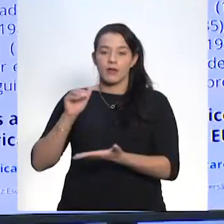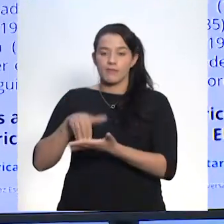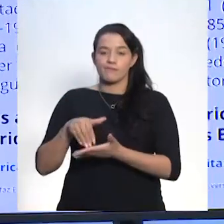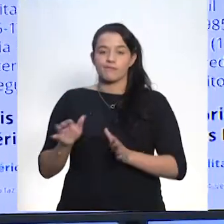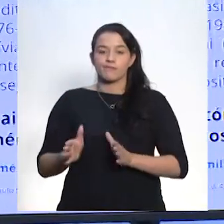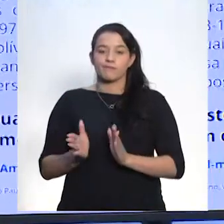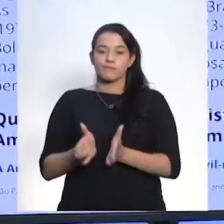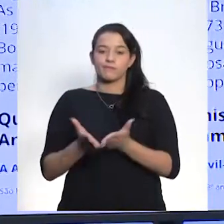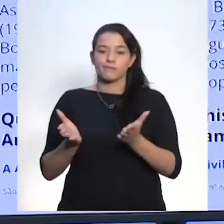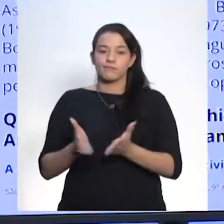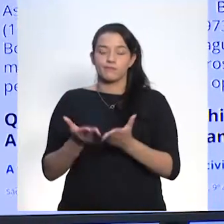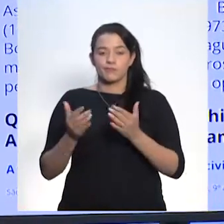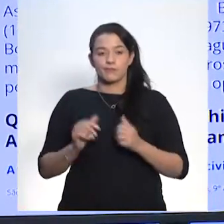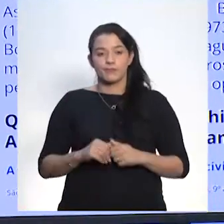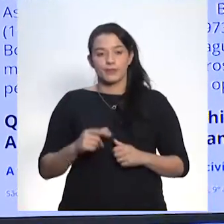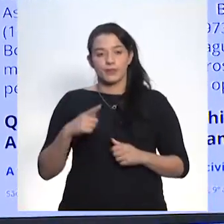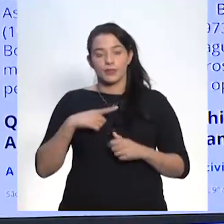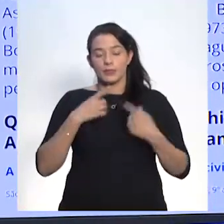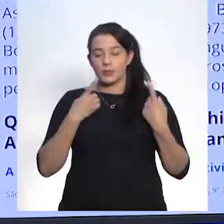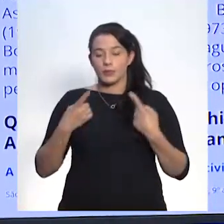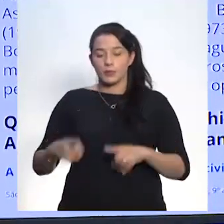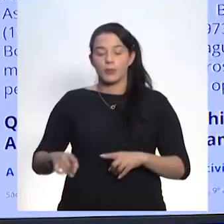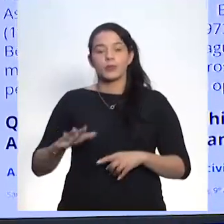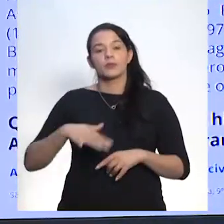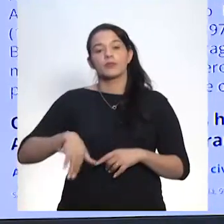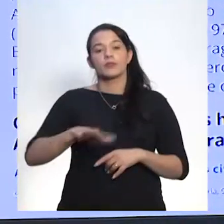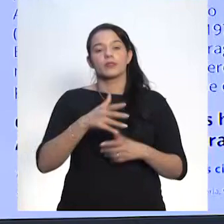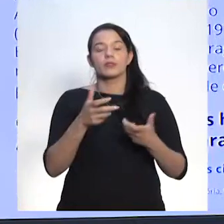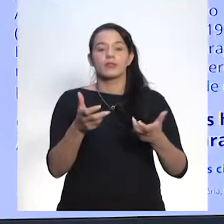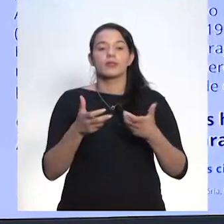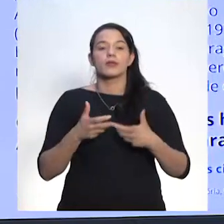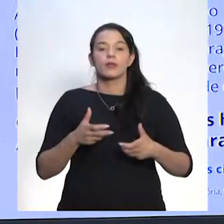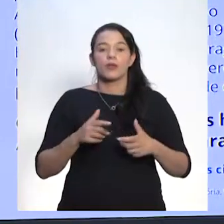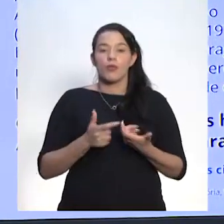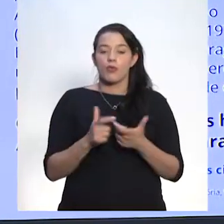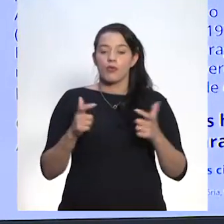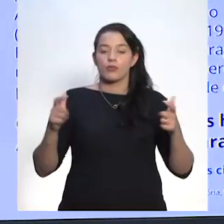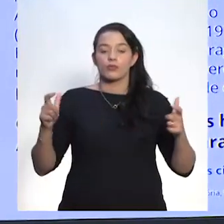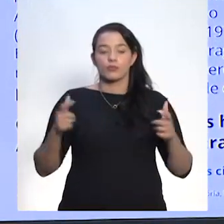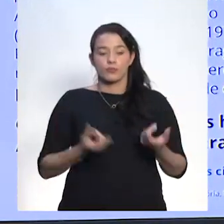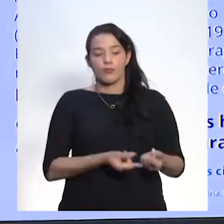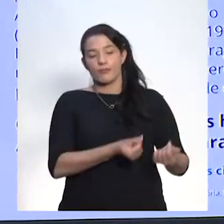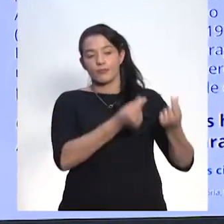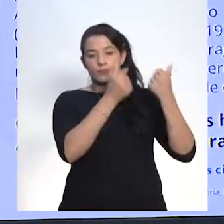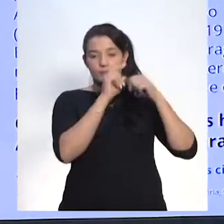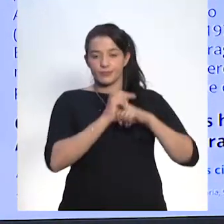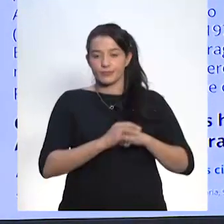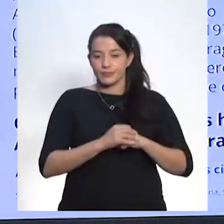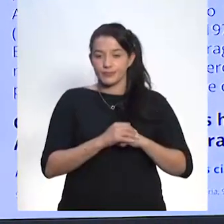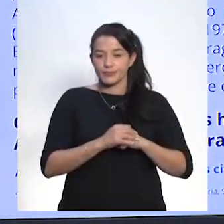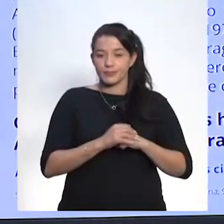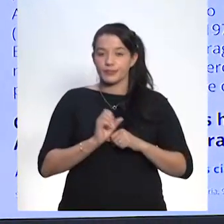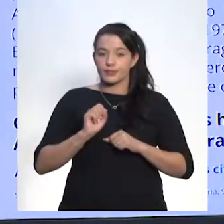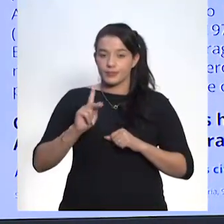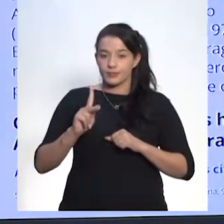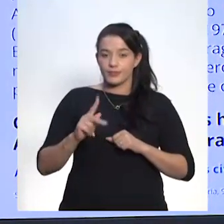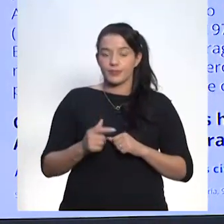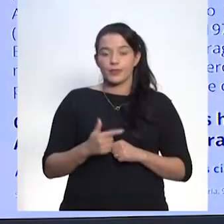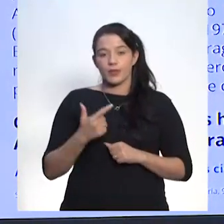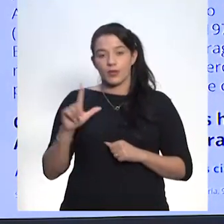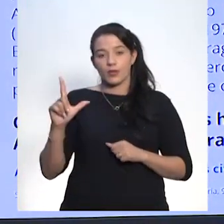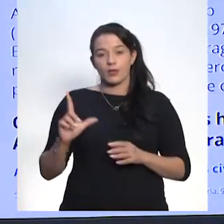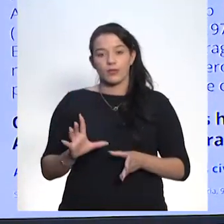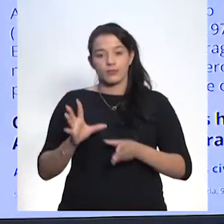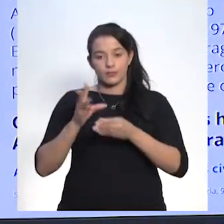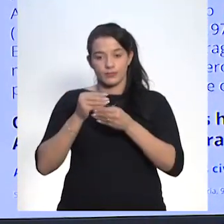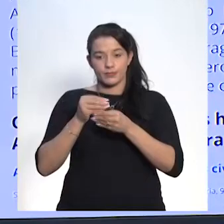que acabaram aí afetando os interesses das grandes elites, ok? Vamos para as